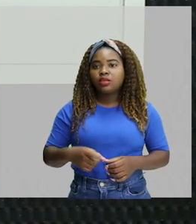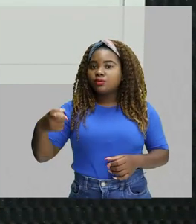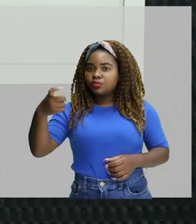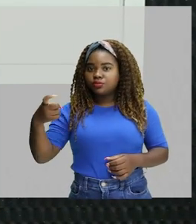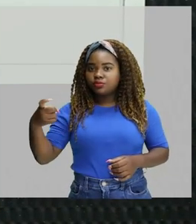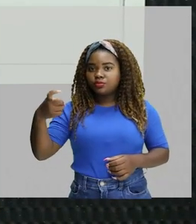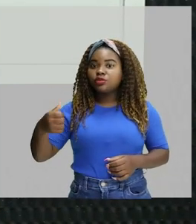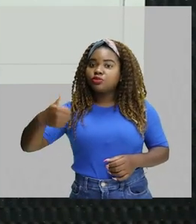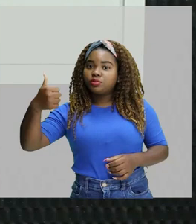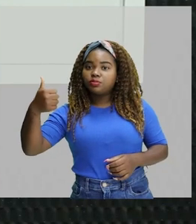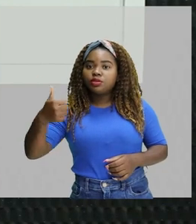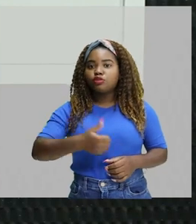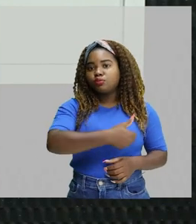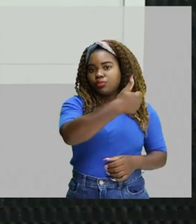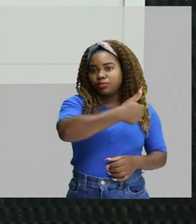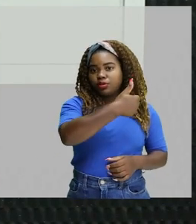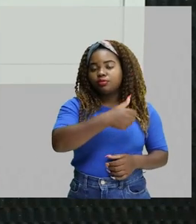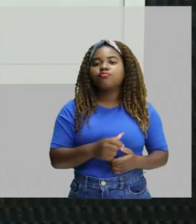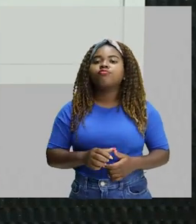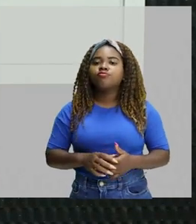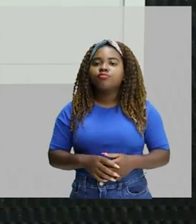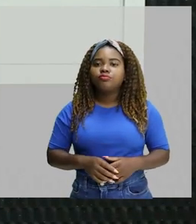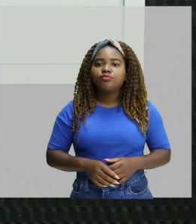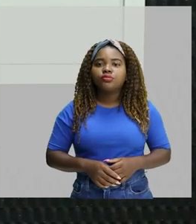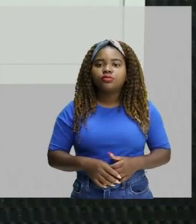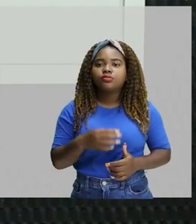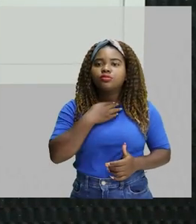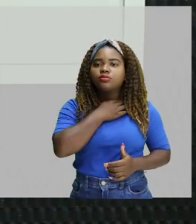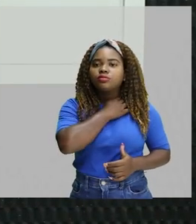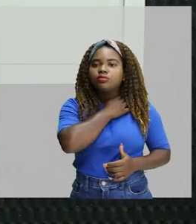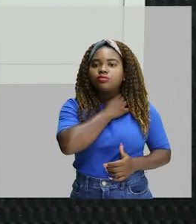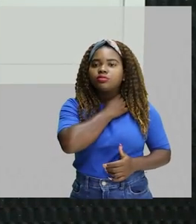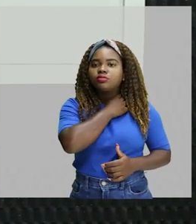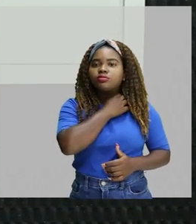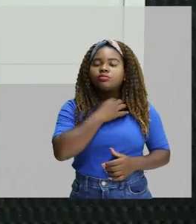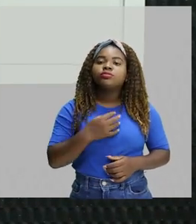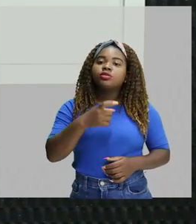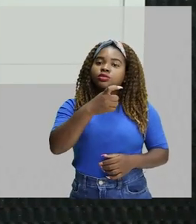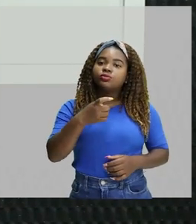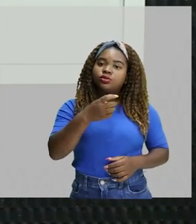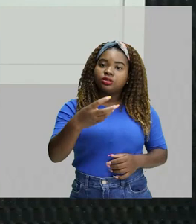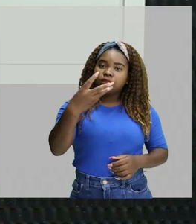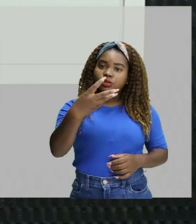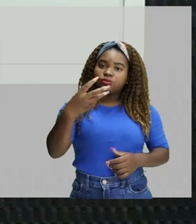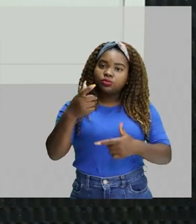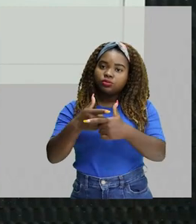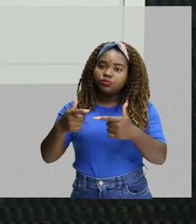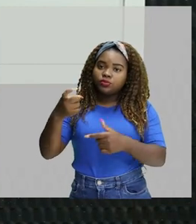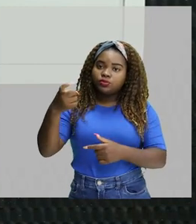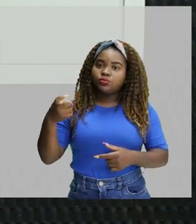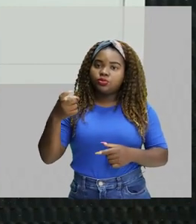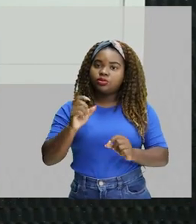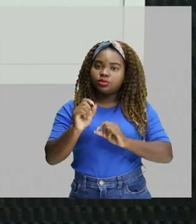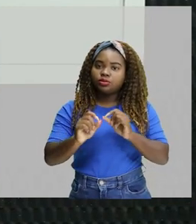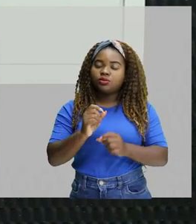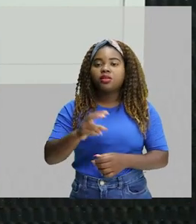né primeiro aqui do dividendo primeiro aqui do divisor certo então x c dividido por x Lembrando